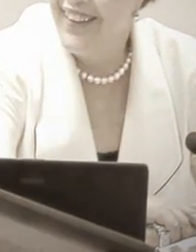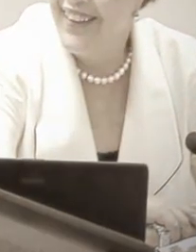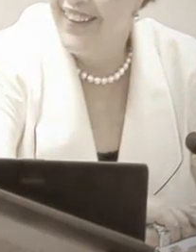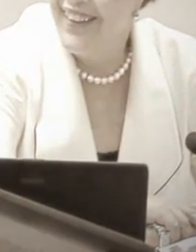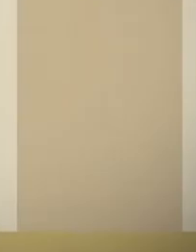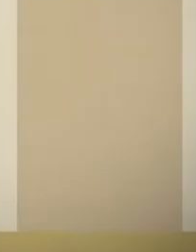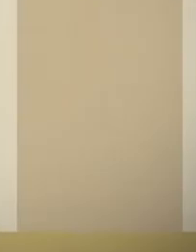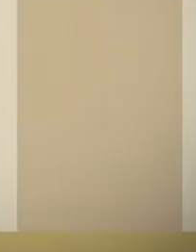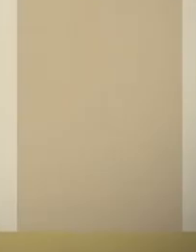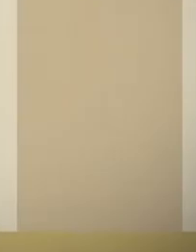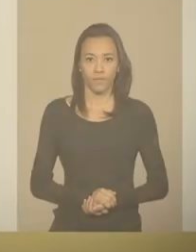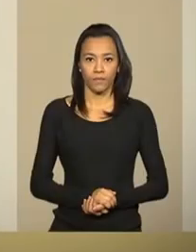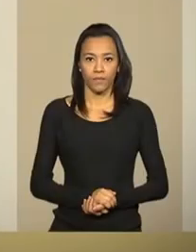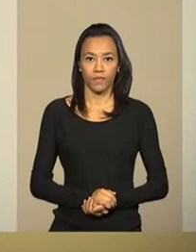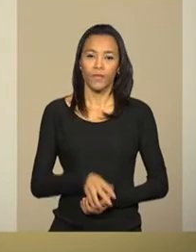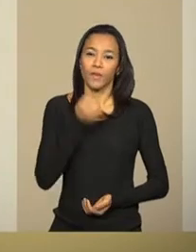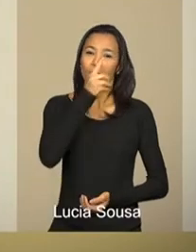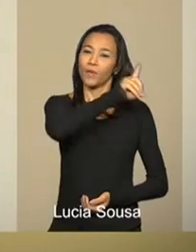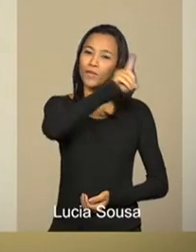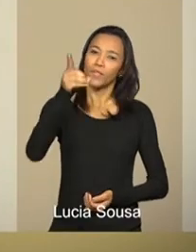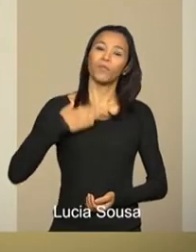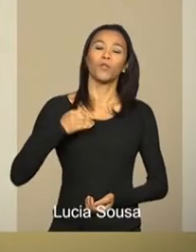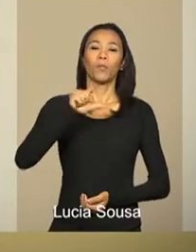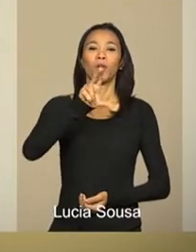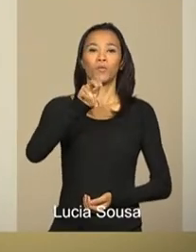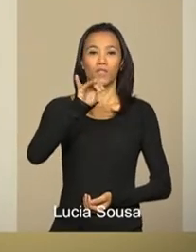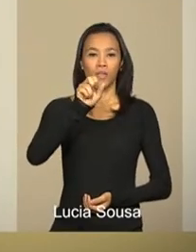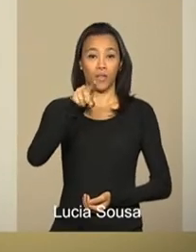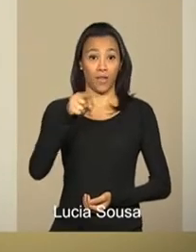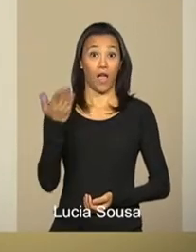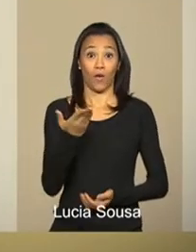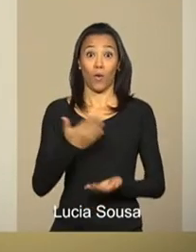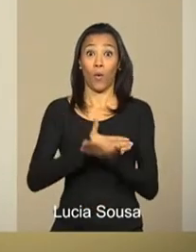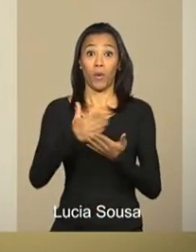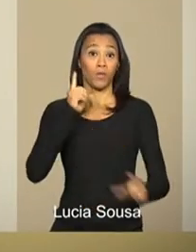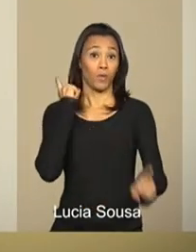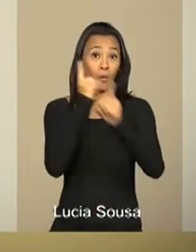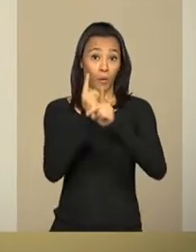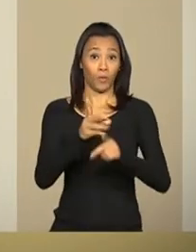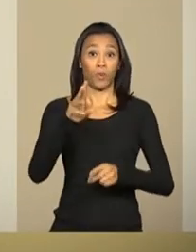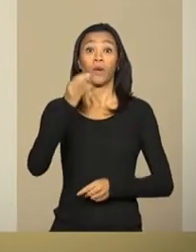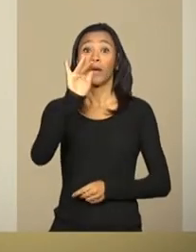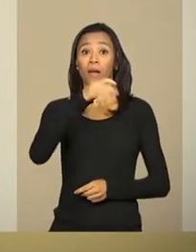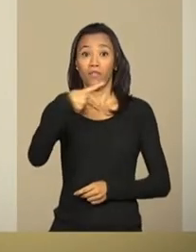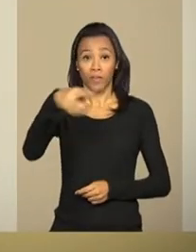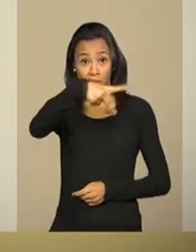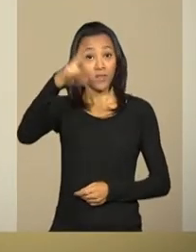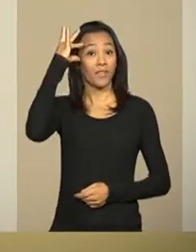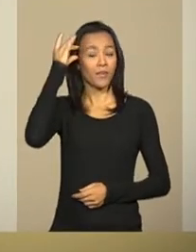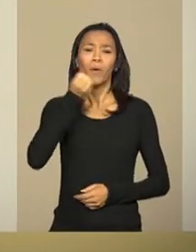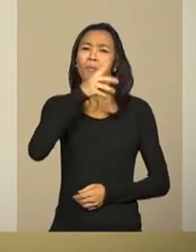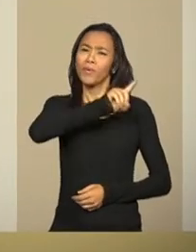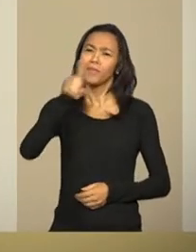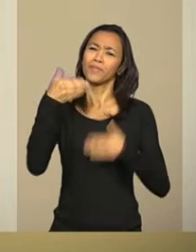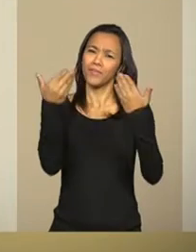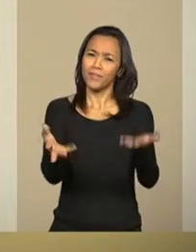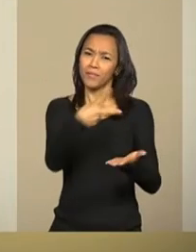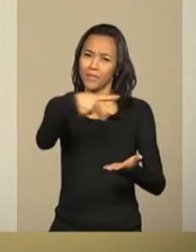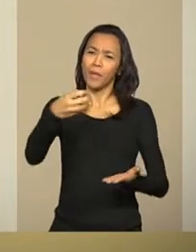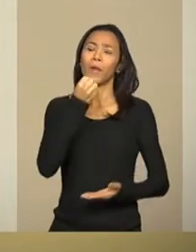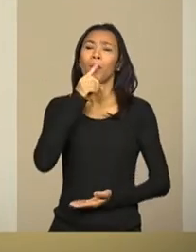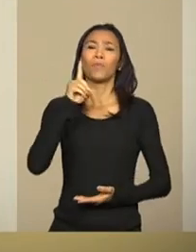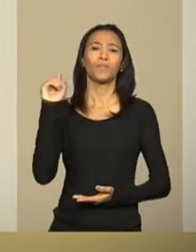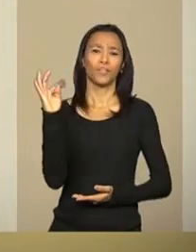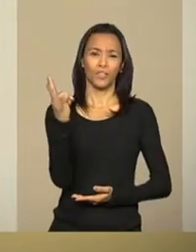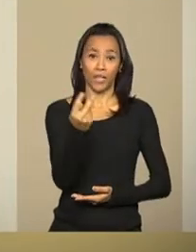com a Presidenta. Olá, bom dia. Eu sou o Luciano Seixas e começa agora mais um Café com a Presidenta Dilma. Bom dia, Presidenta. Bom dia, Luciano.